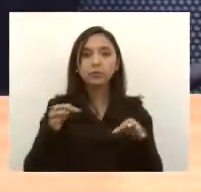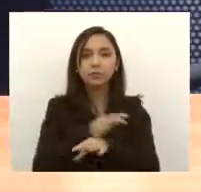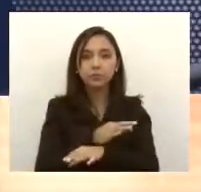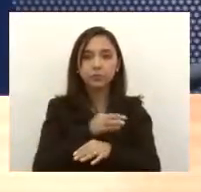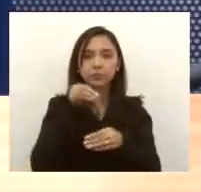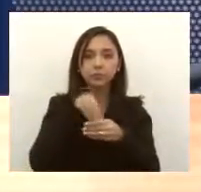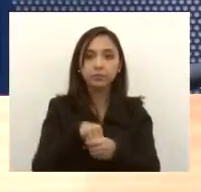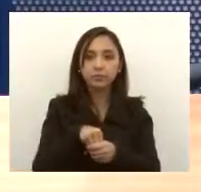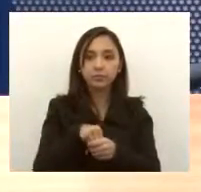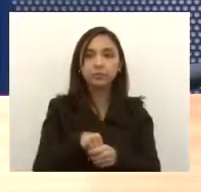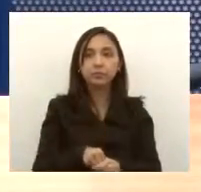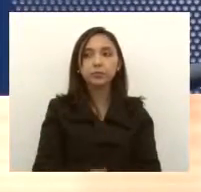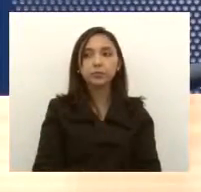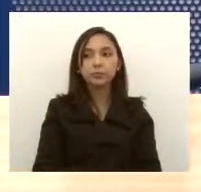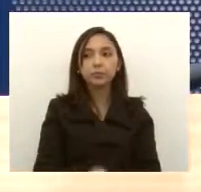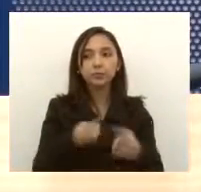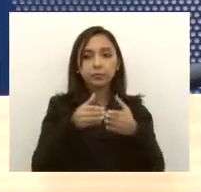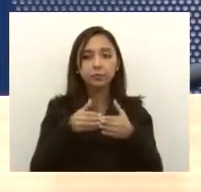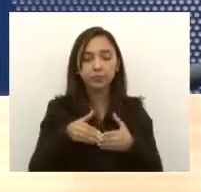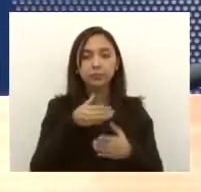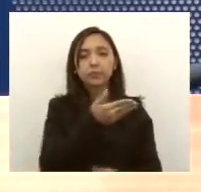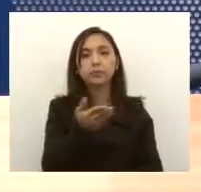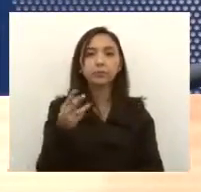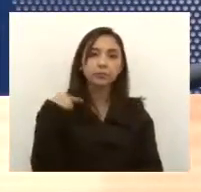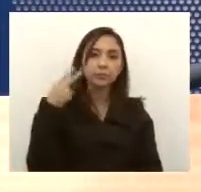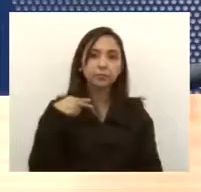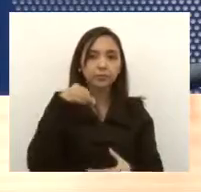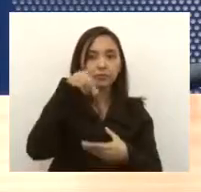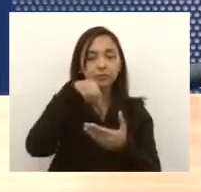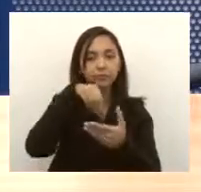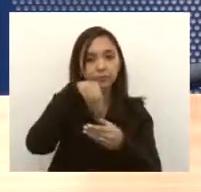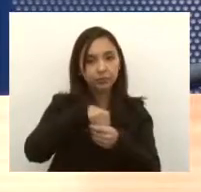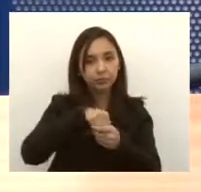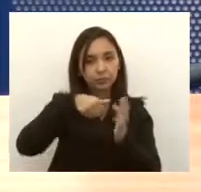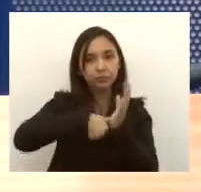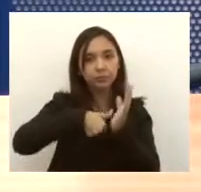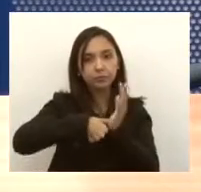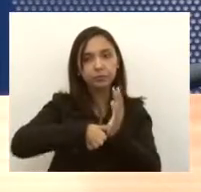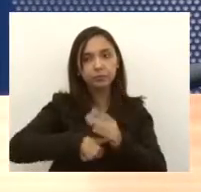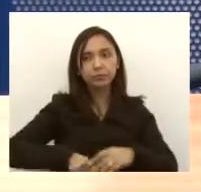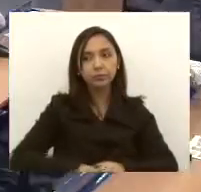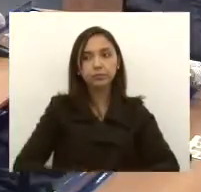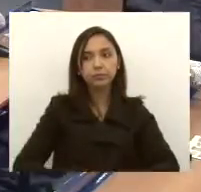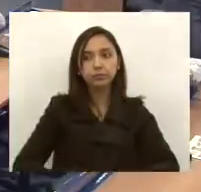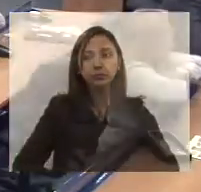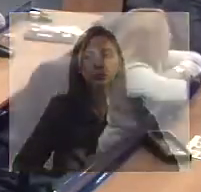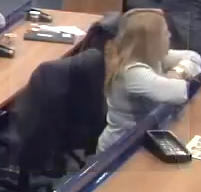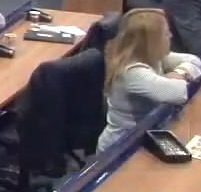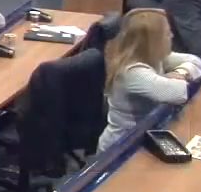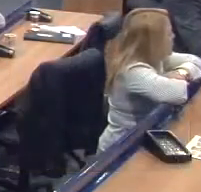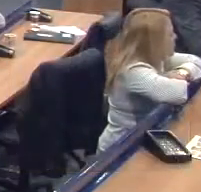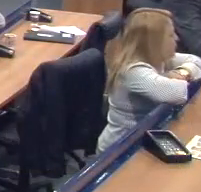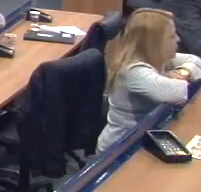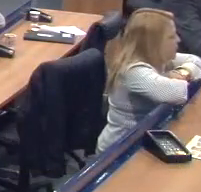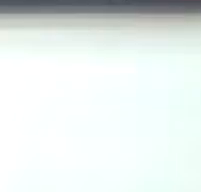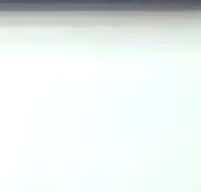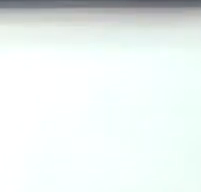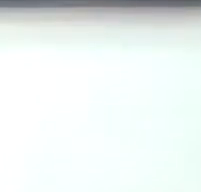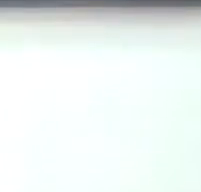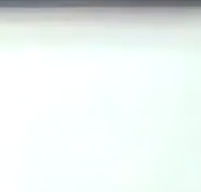discussão e votação. Solicito aos senhores vereadores que utilizem os terminais para o voto eletrônico.